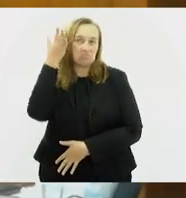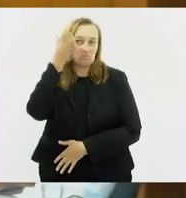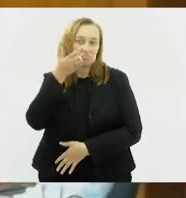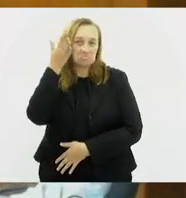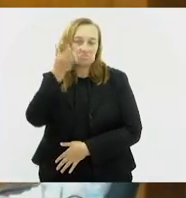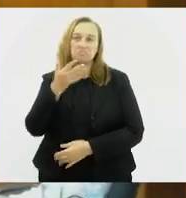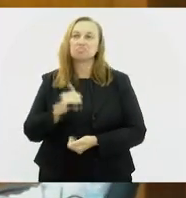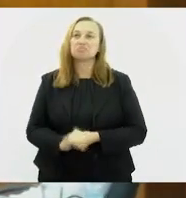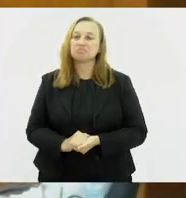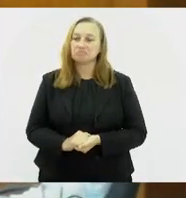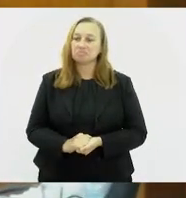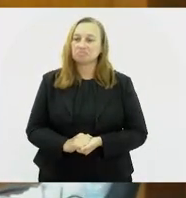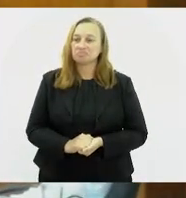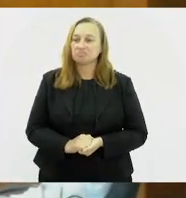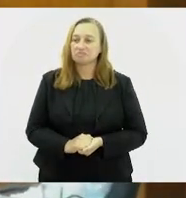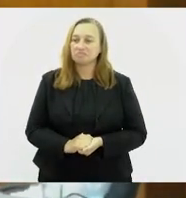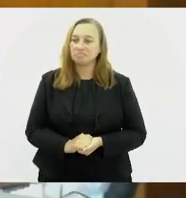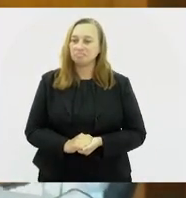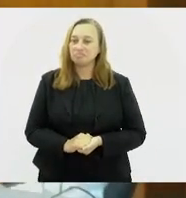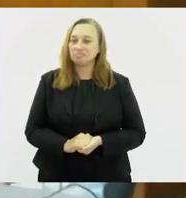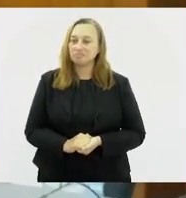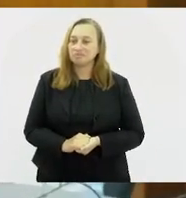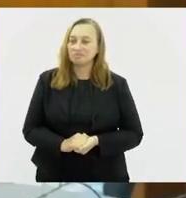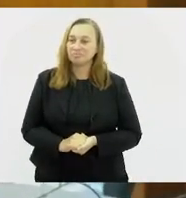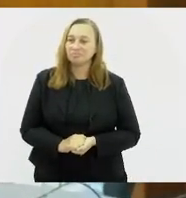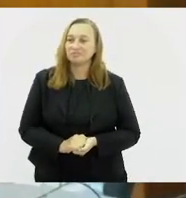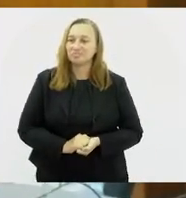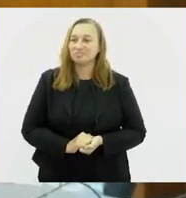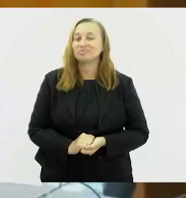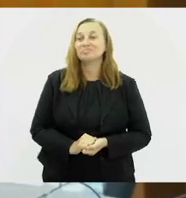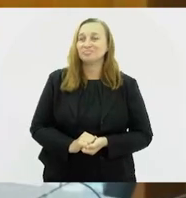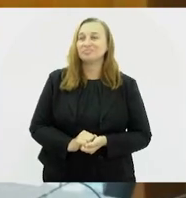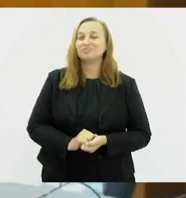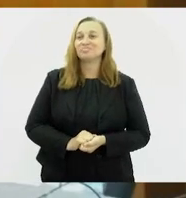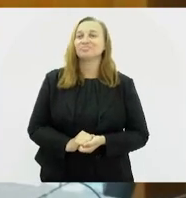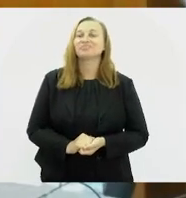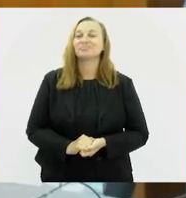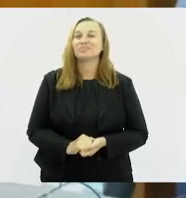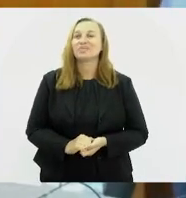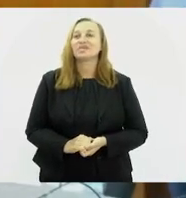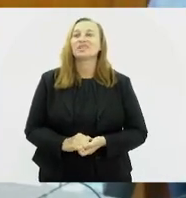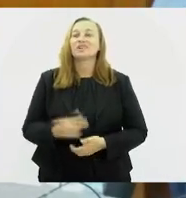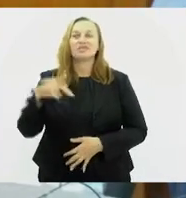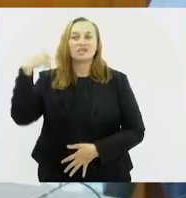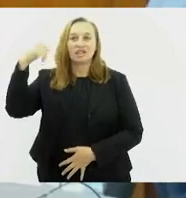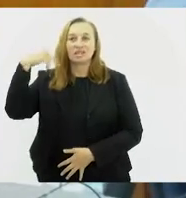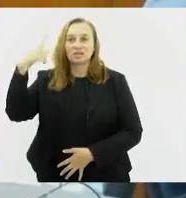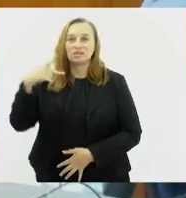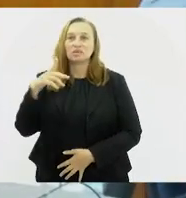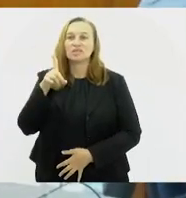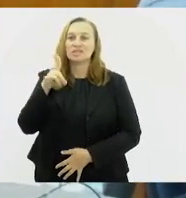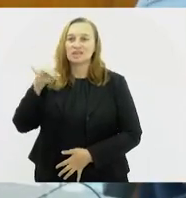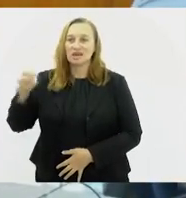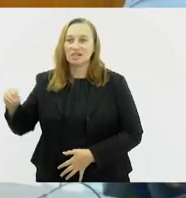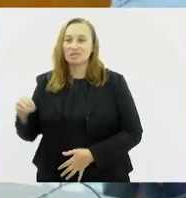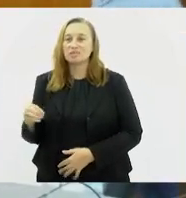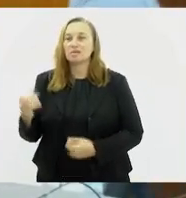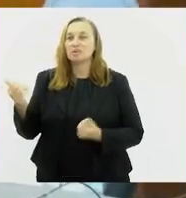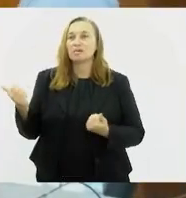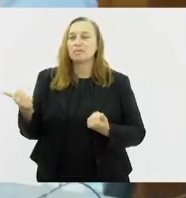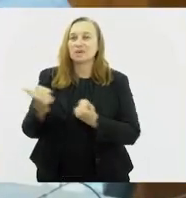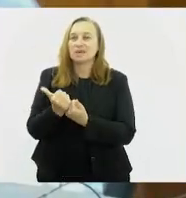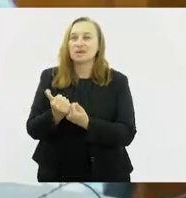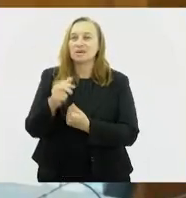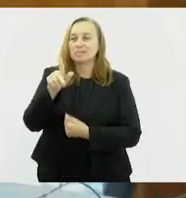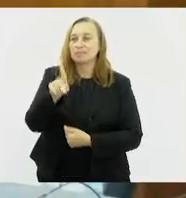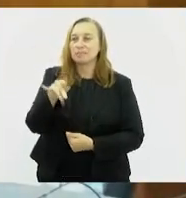aqui cumprimentar o vereador Sena, que vereador Sena, meu amigo, parceiro de Piraí.